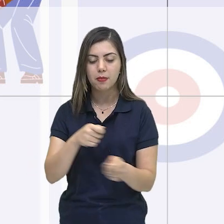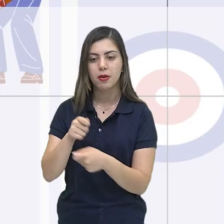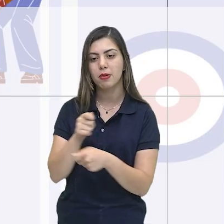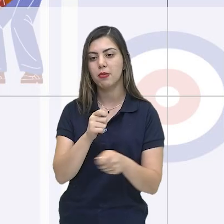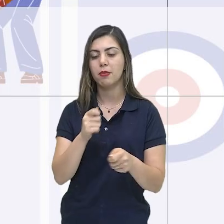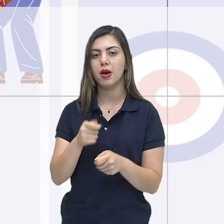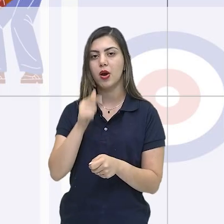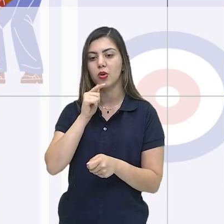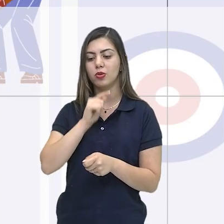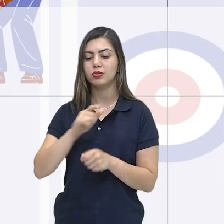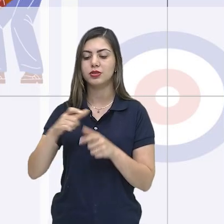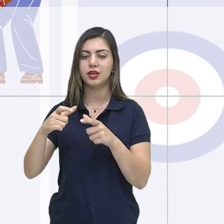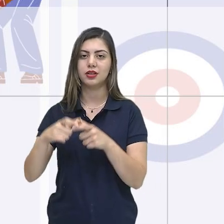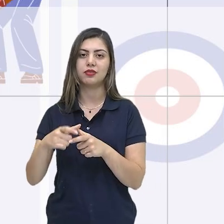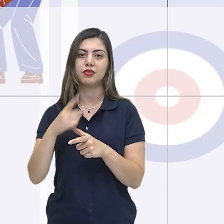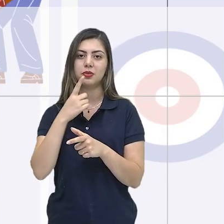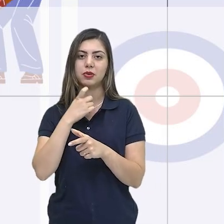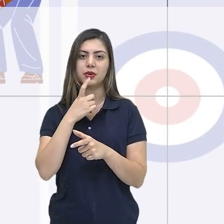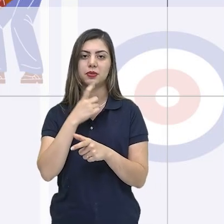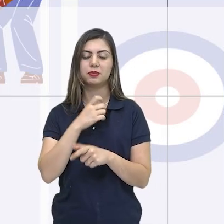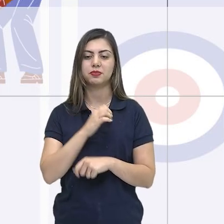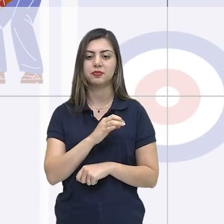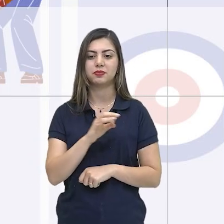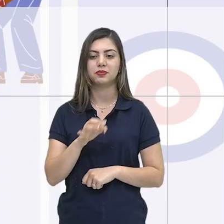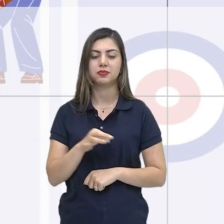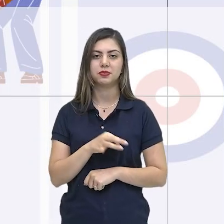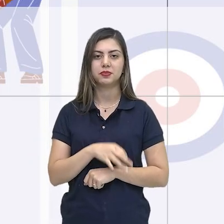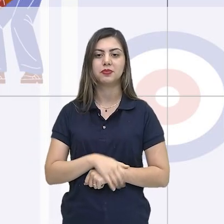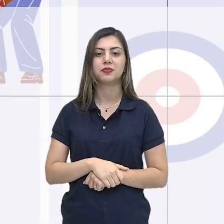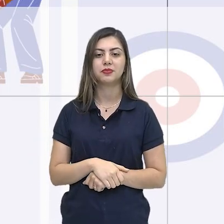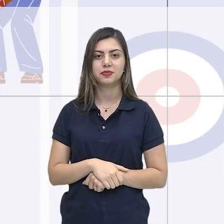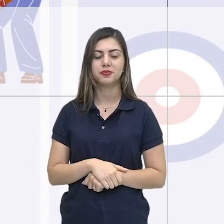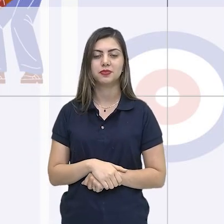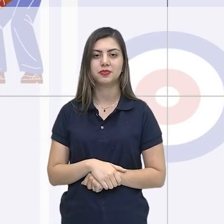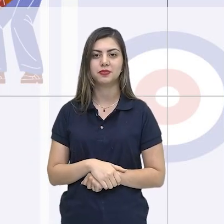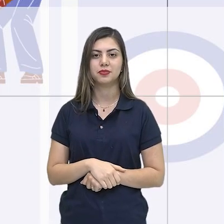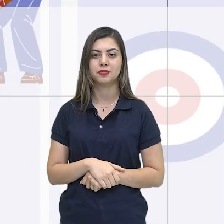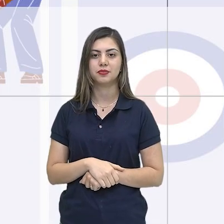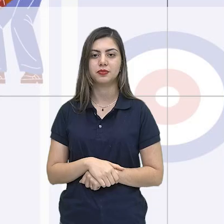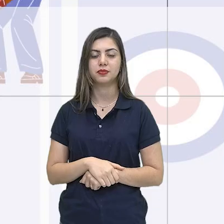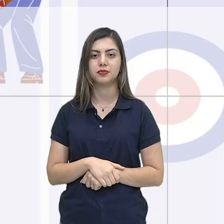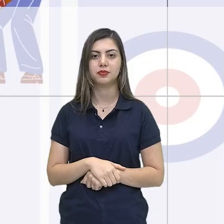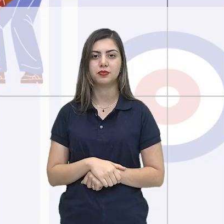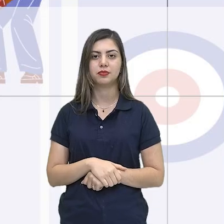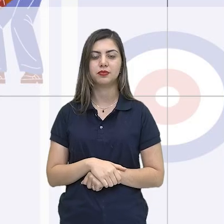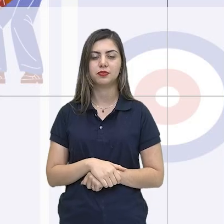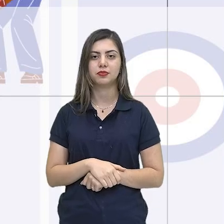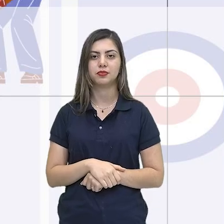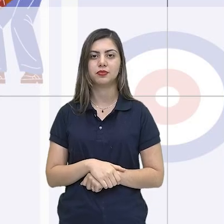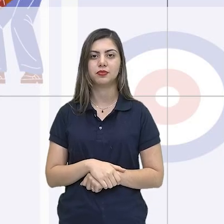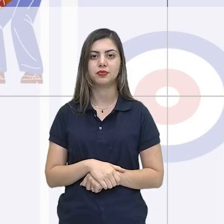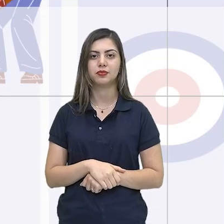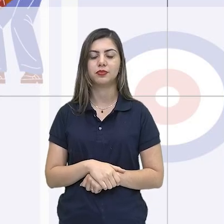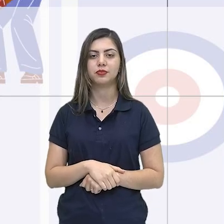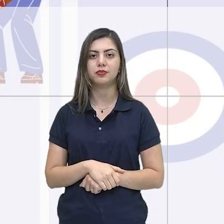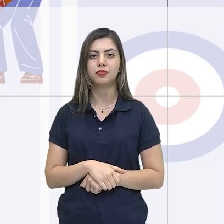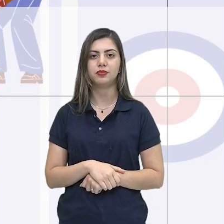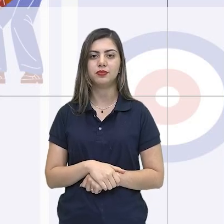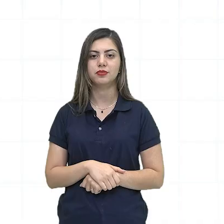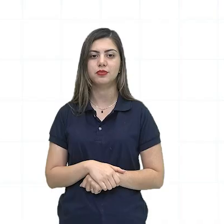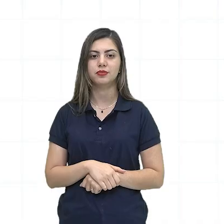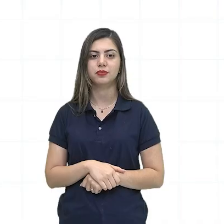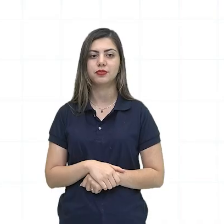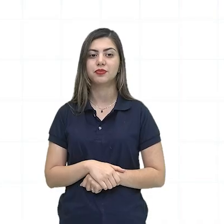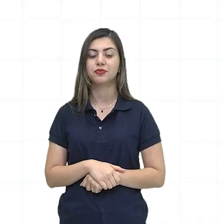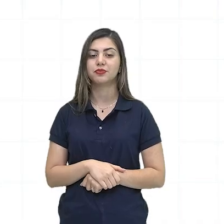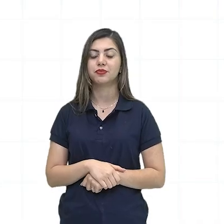seu objetivo, que é dentro do círculo vermelho, ou mais aproximado dele possível, tá bom? Prosseguindo,